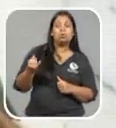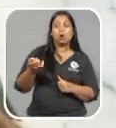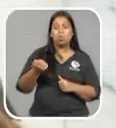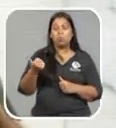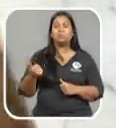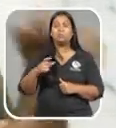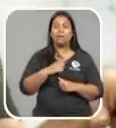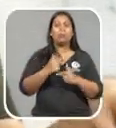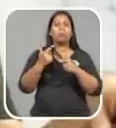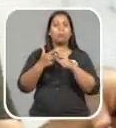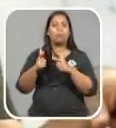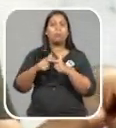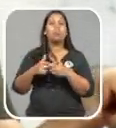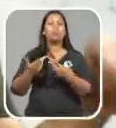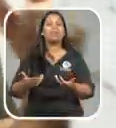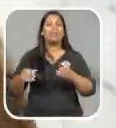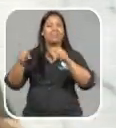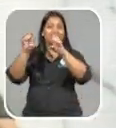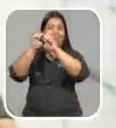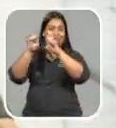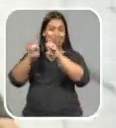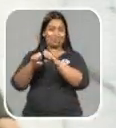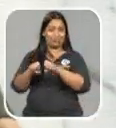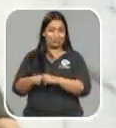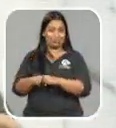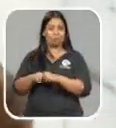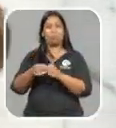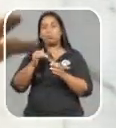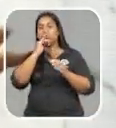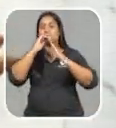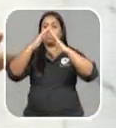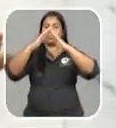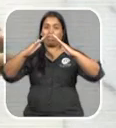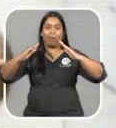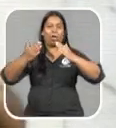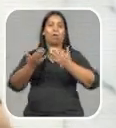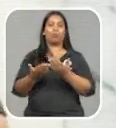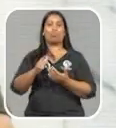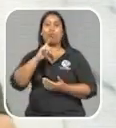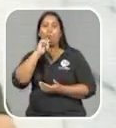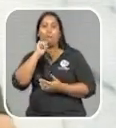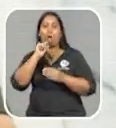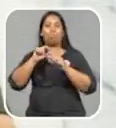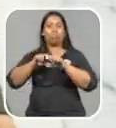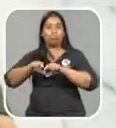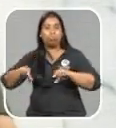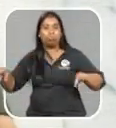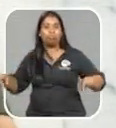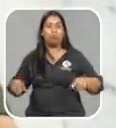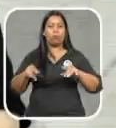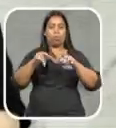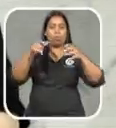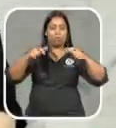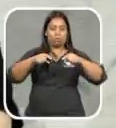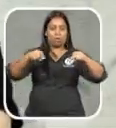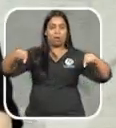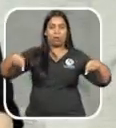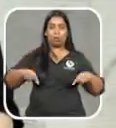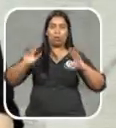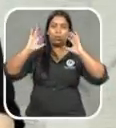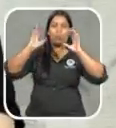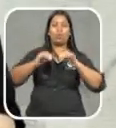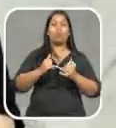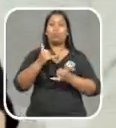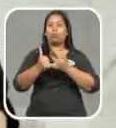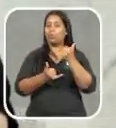Ou no telhado, ou de fundação, ou uma quadra que está abandonada, um parquinho que está paralisado. Falou-se muito que eram os efeitos